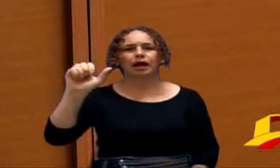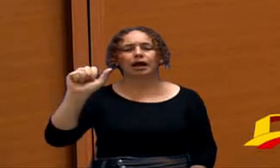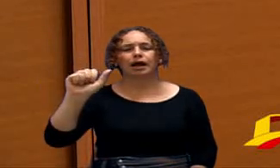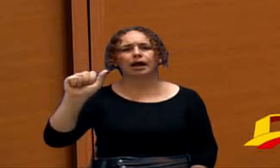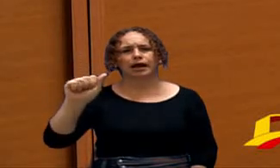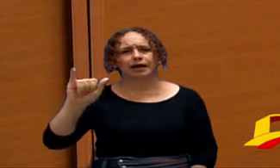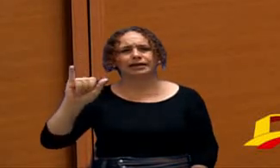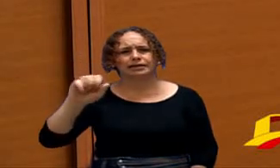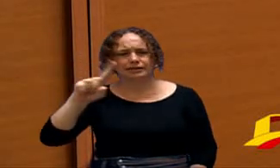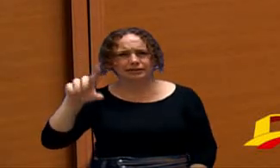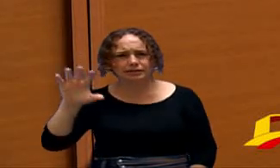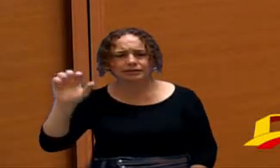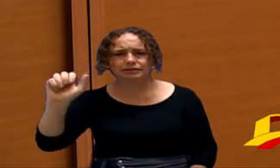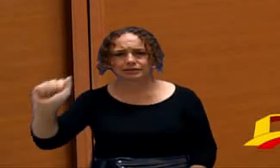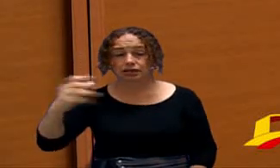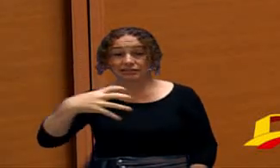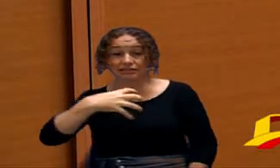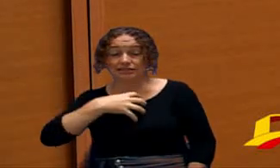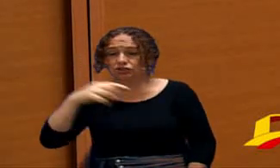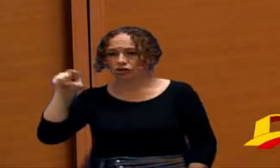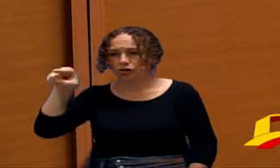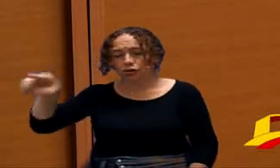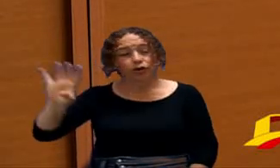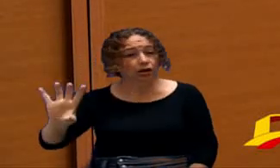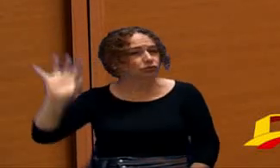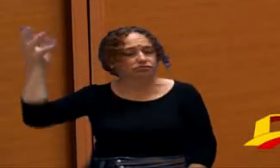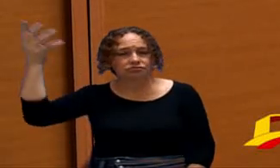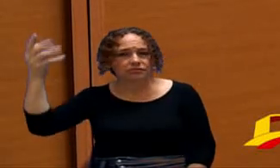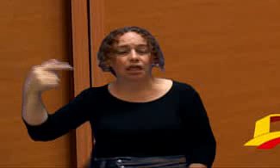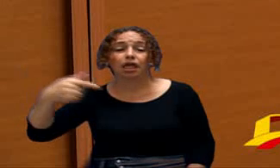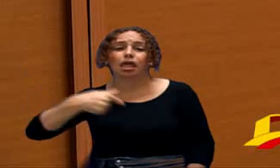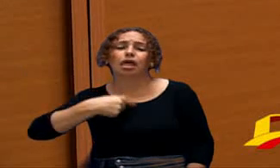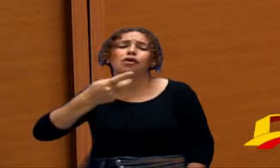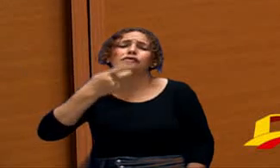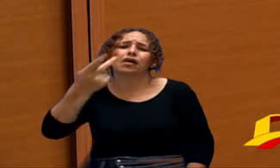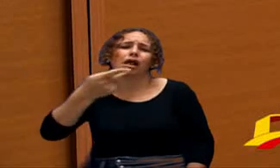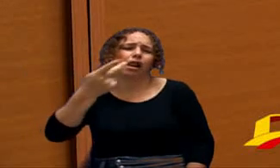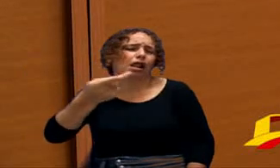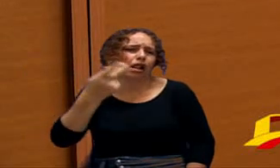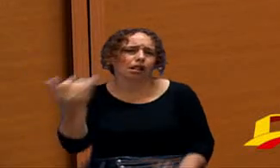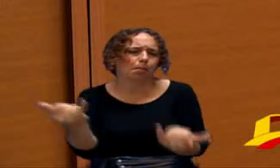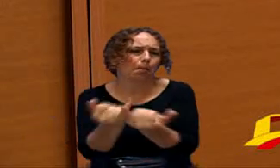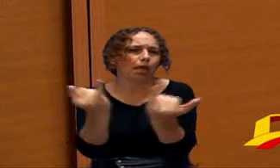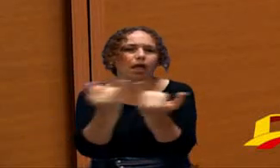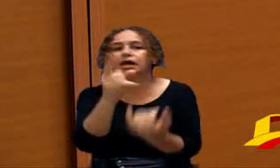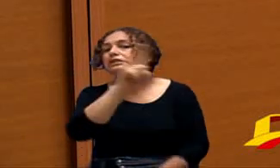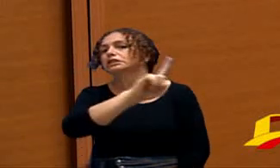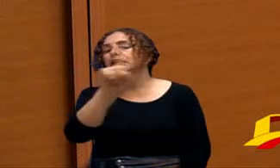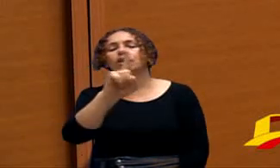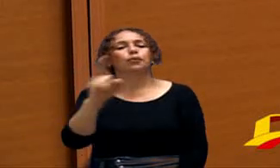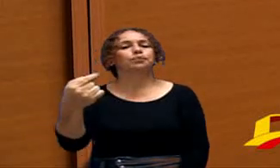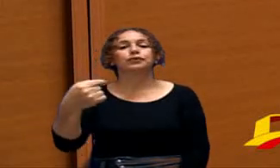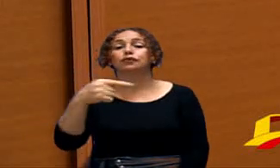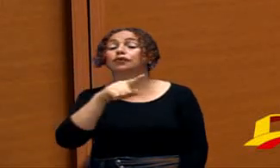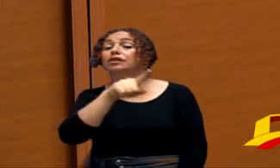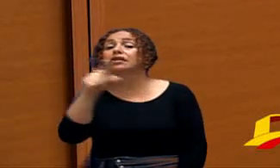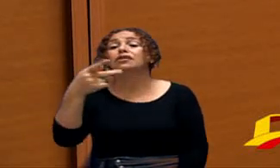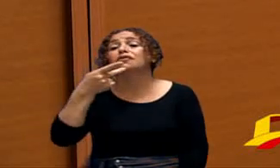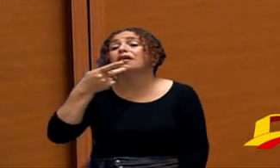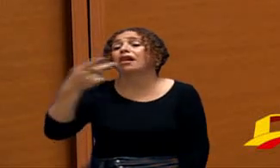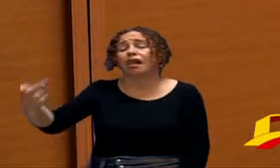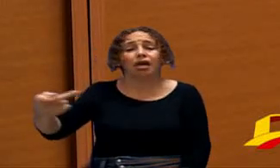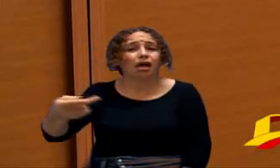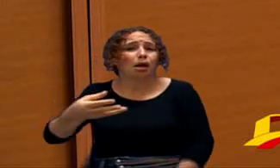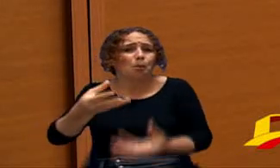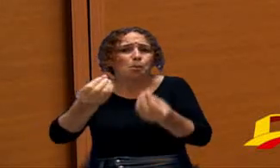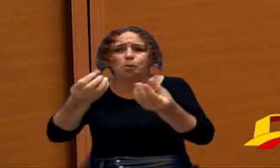Eu não estou falando isso aqui de boca para fora. E sim, vocês falaram tanto dos tratadores do zoológico, eles me mandam mensagem todo dia